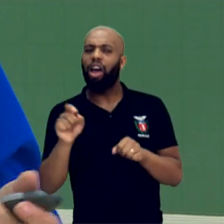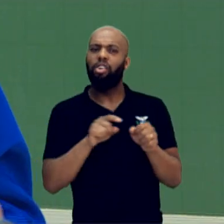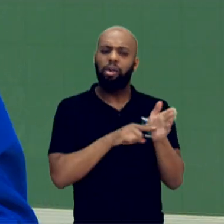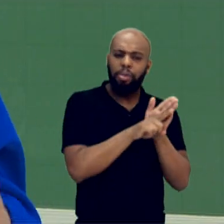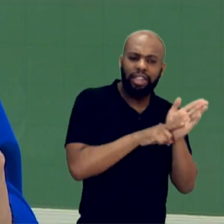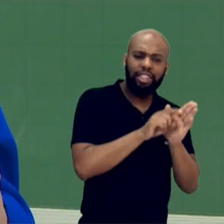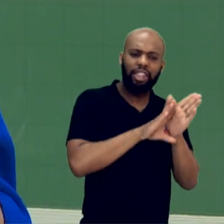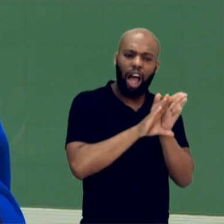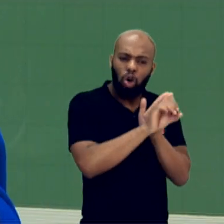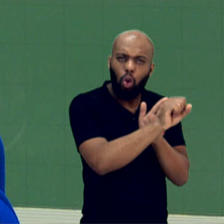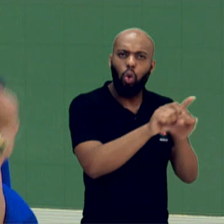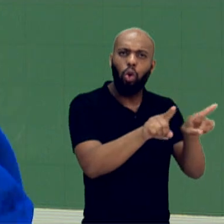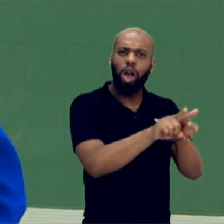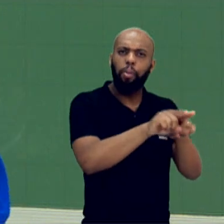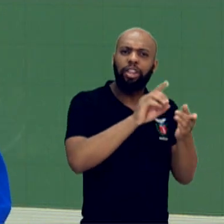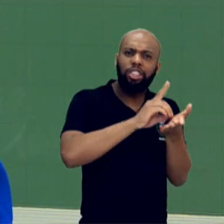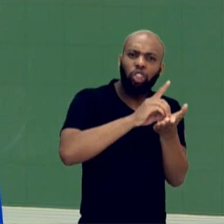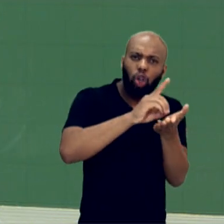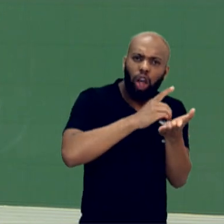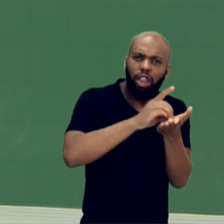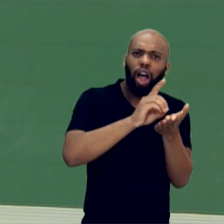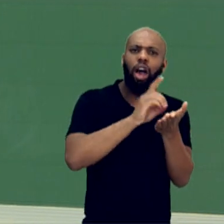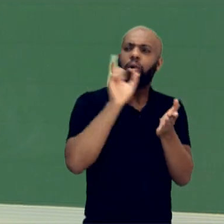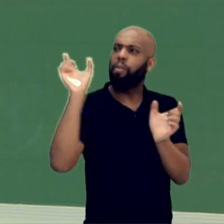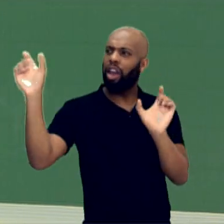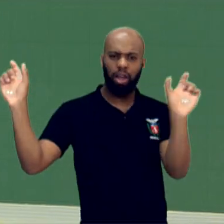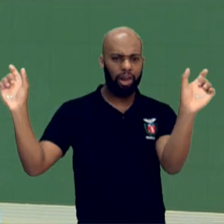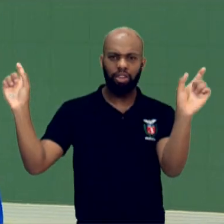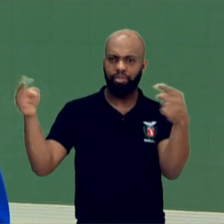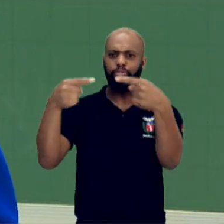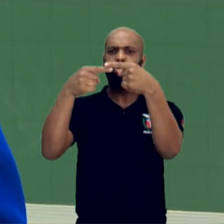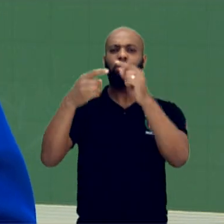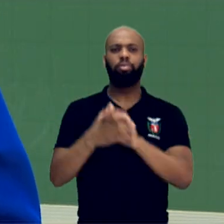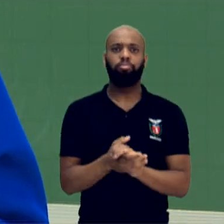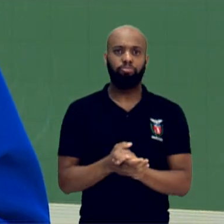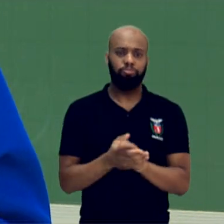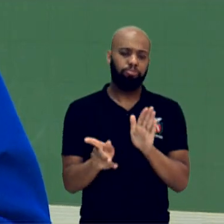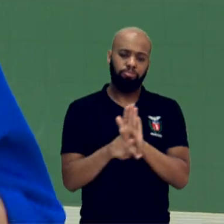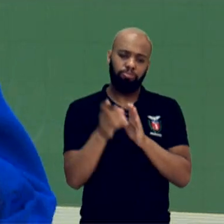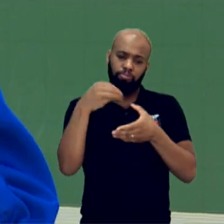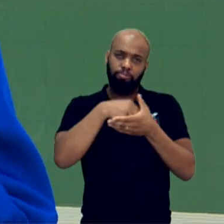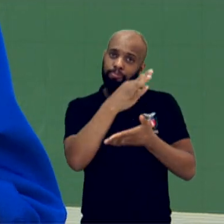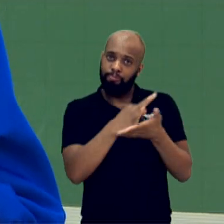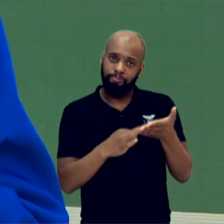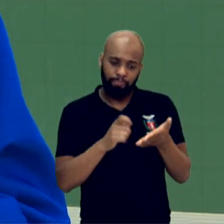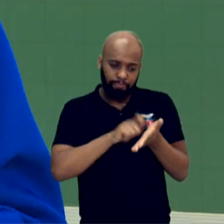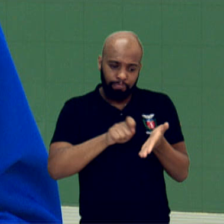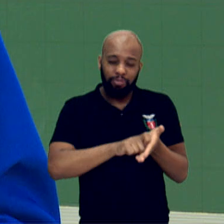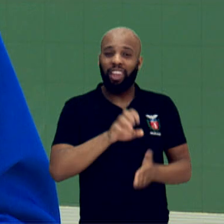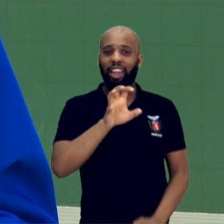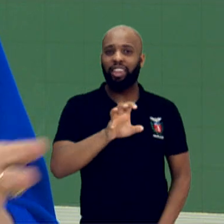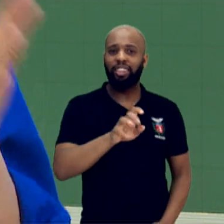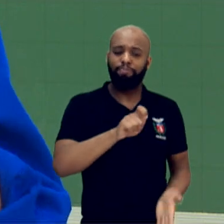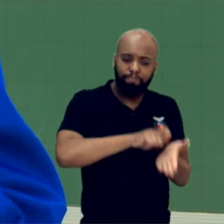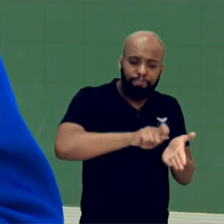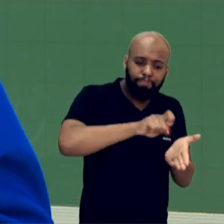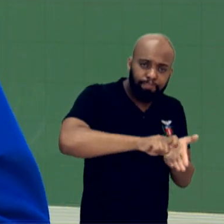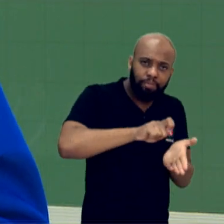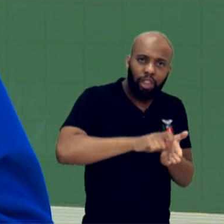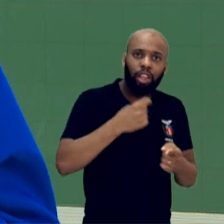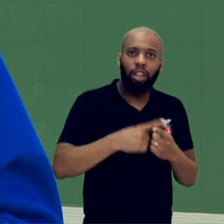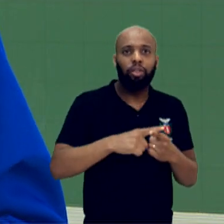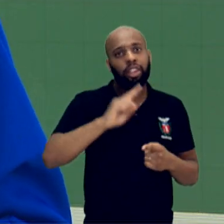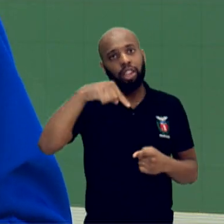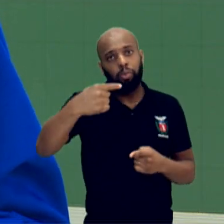Google ou no dicionário uma palavra que combine com aquela. Isso faz parte. Vai riscar, porque depois você